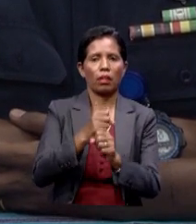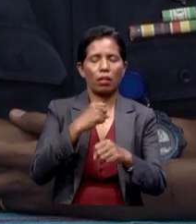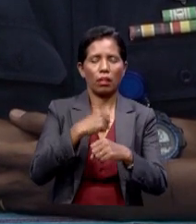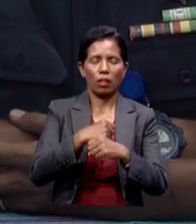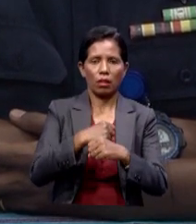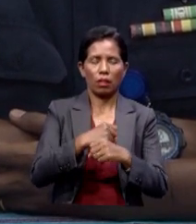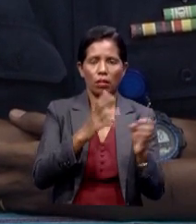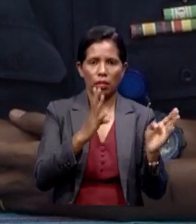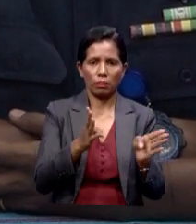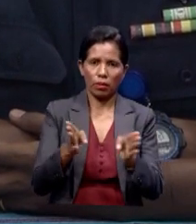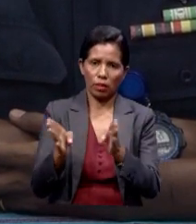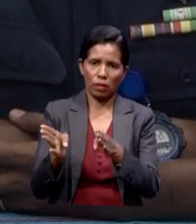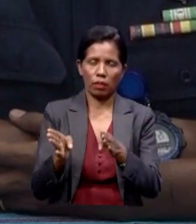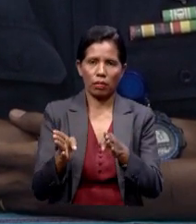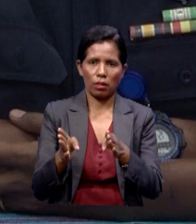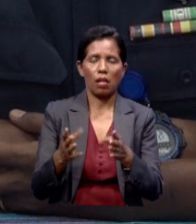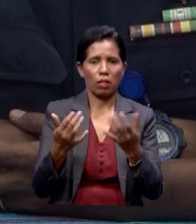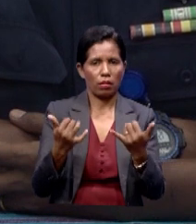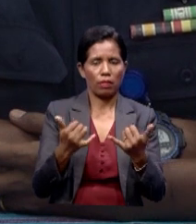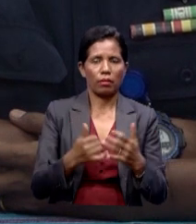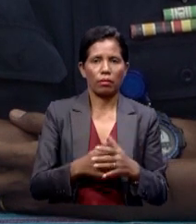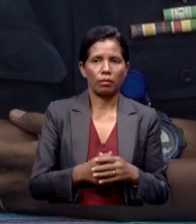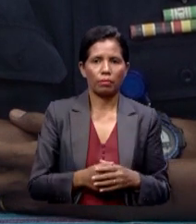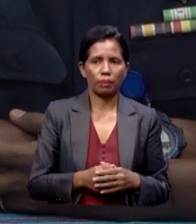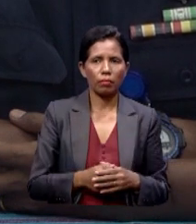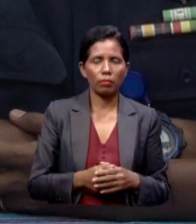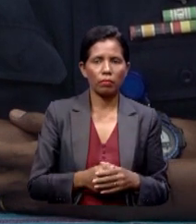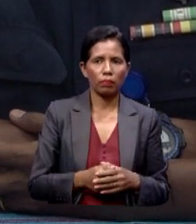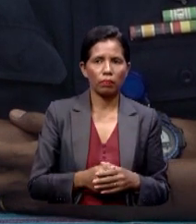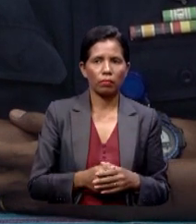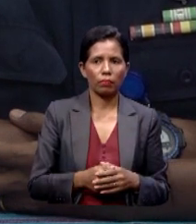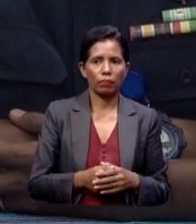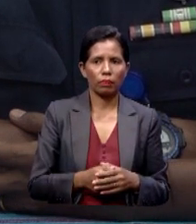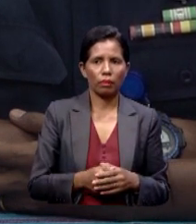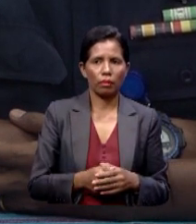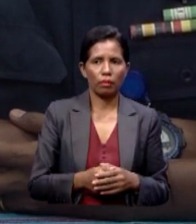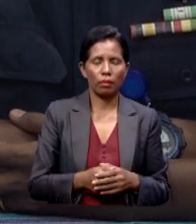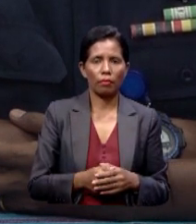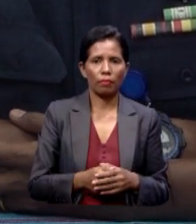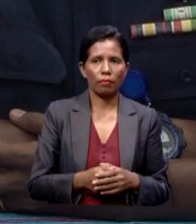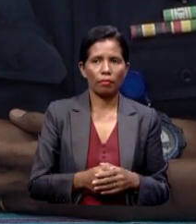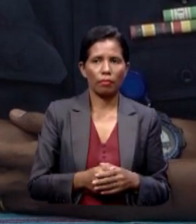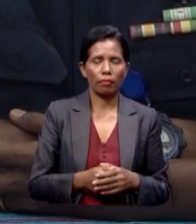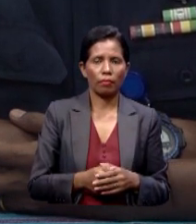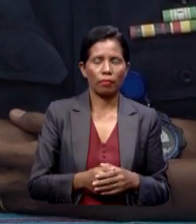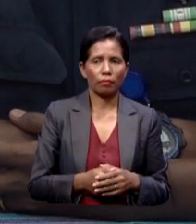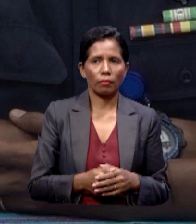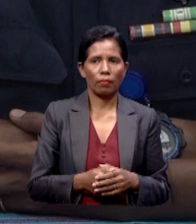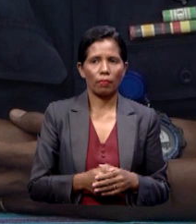halal no processo e agora já minha o número no auto participação